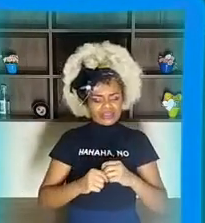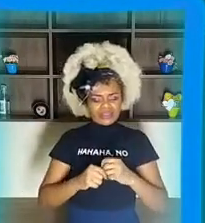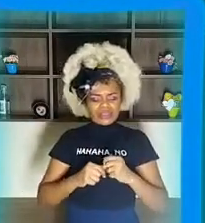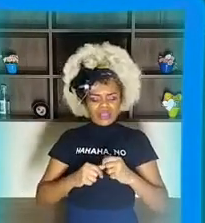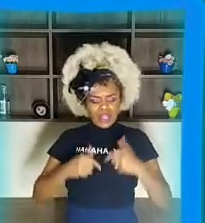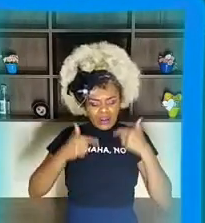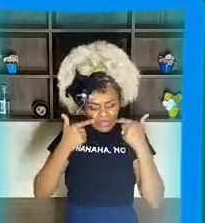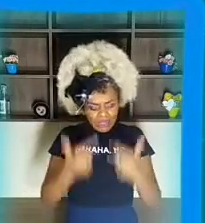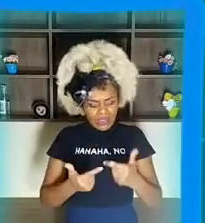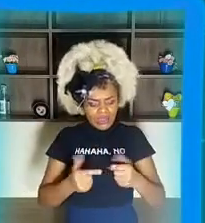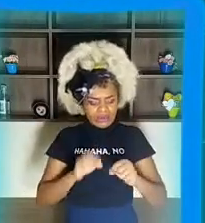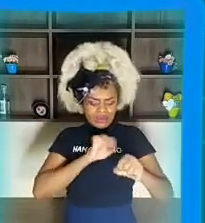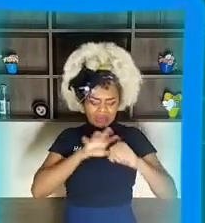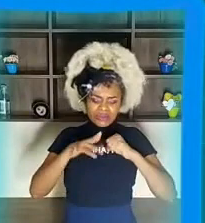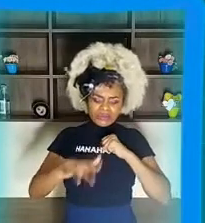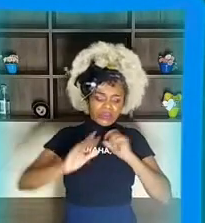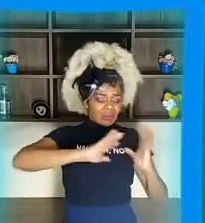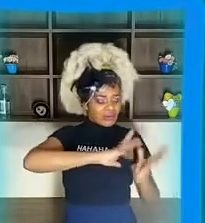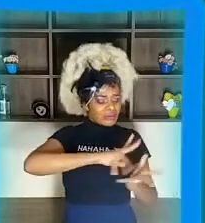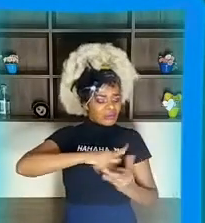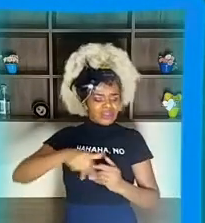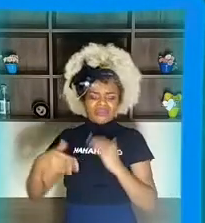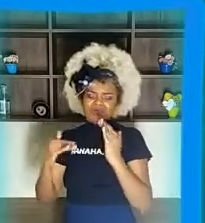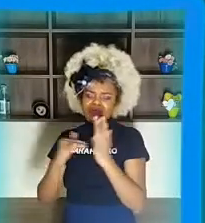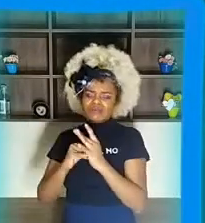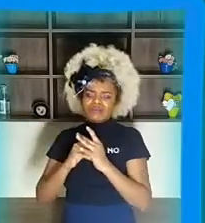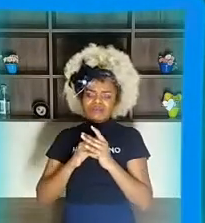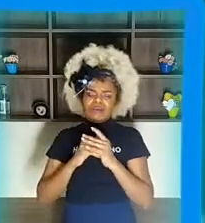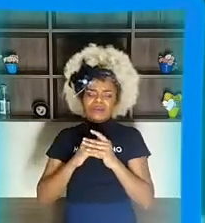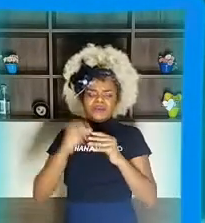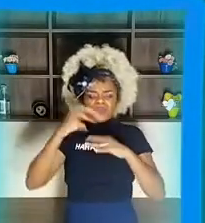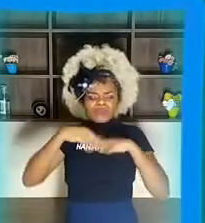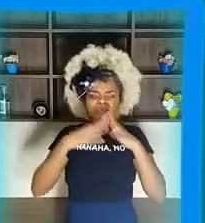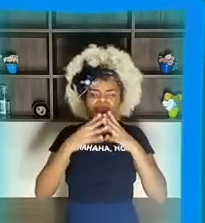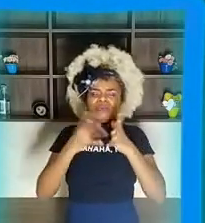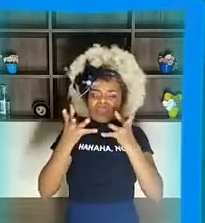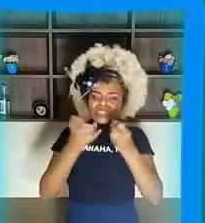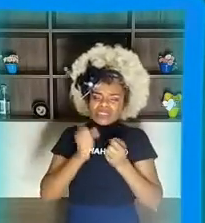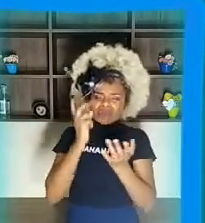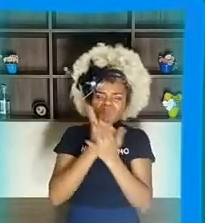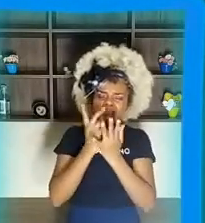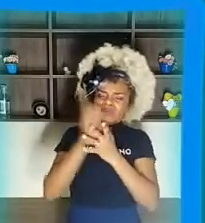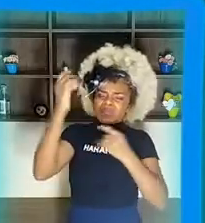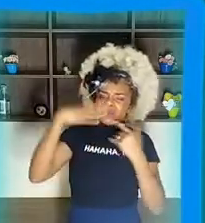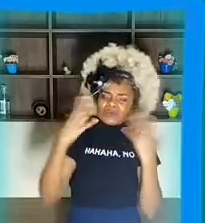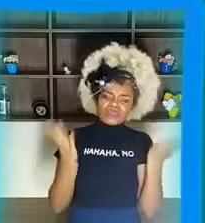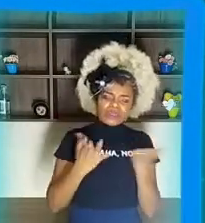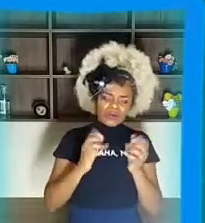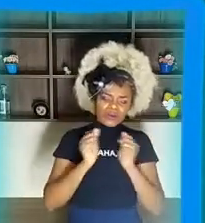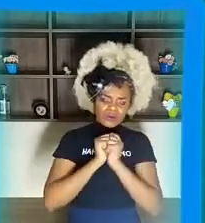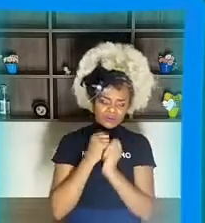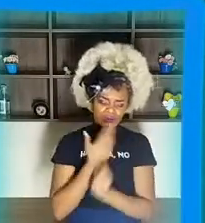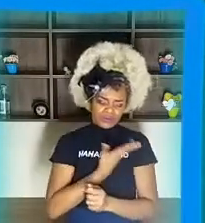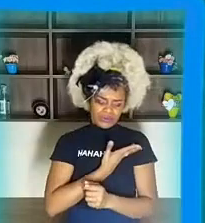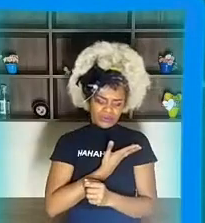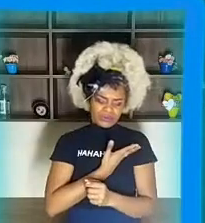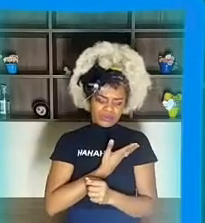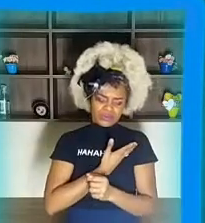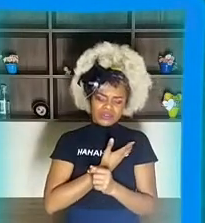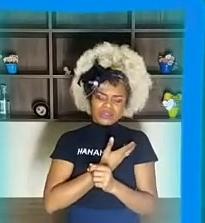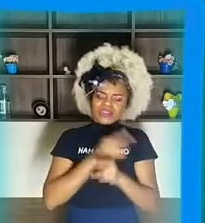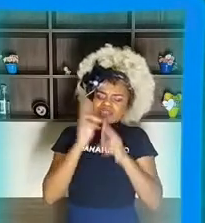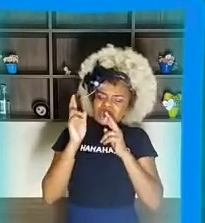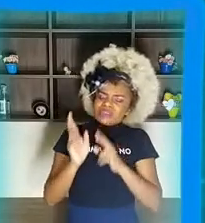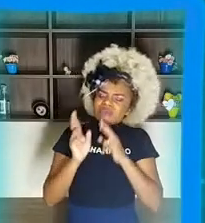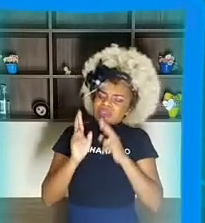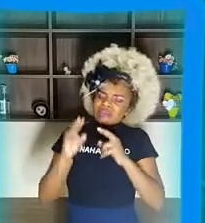em todo o nosso planeta, que recebam, Mestre, dessa mesma luz que nos banha agora, de esperança,